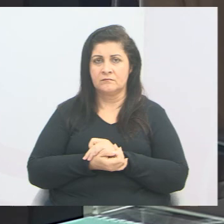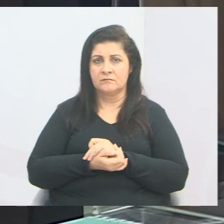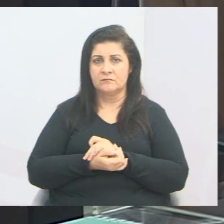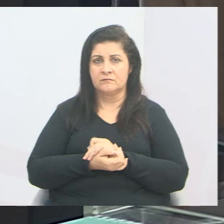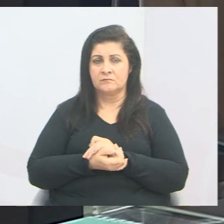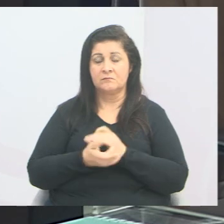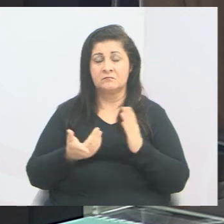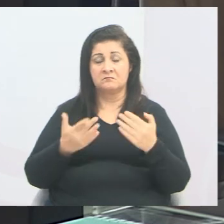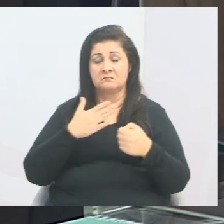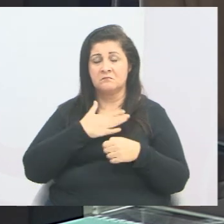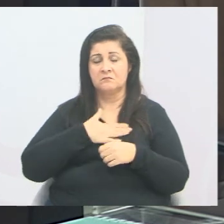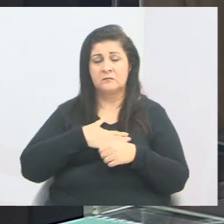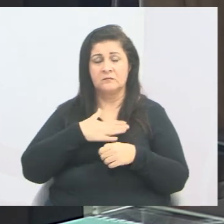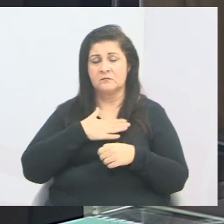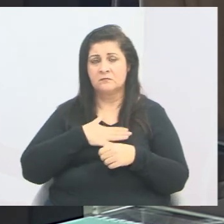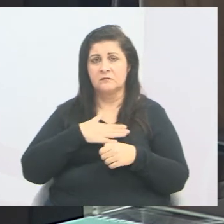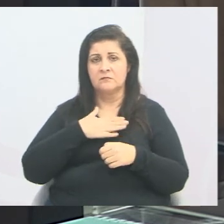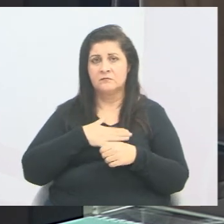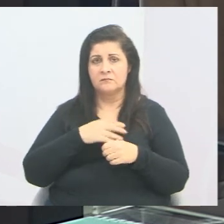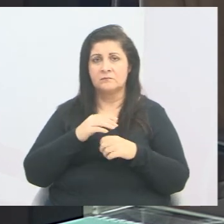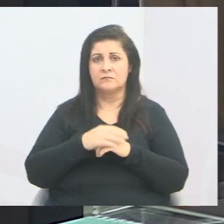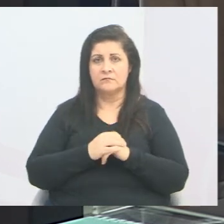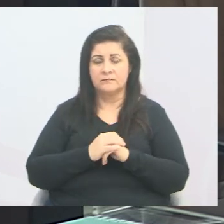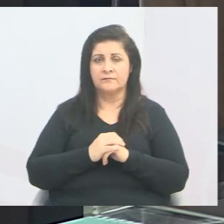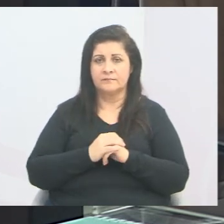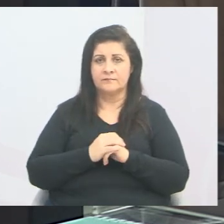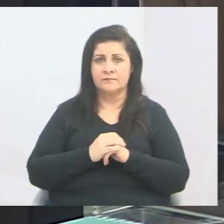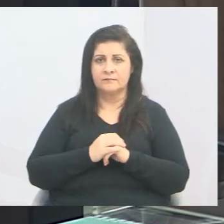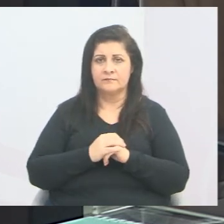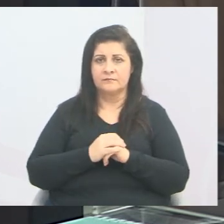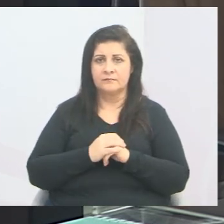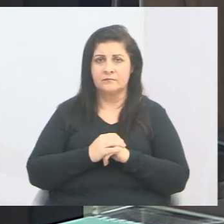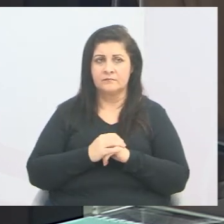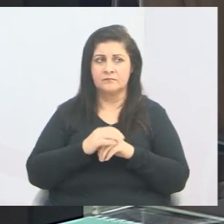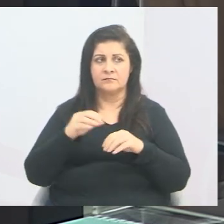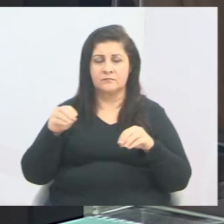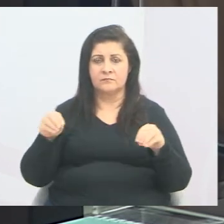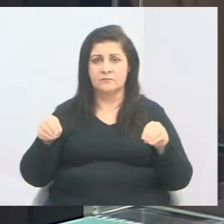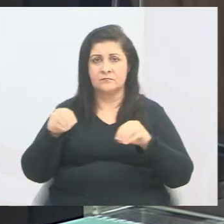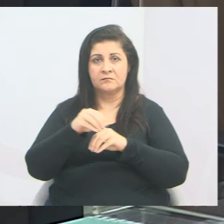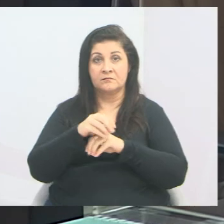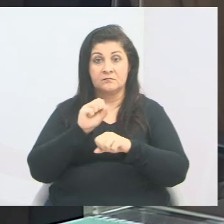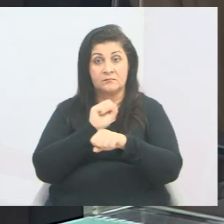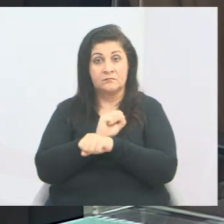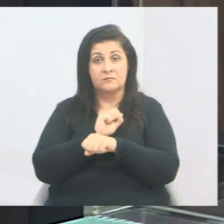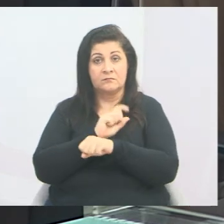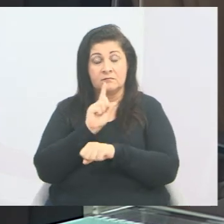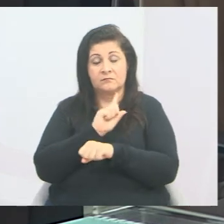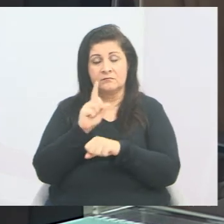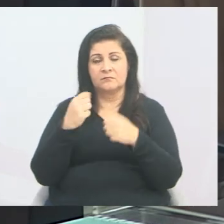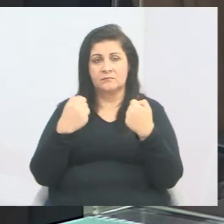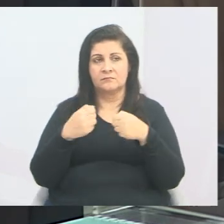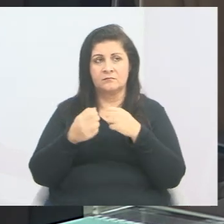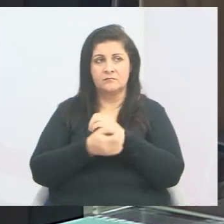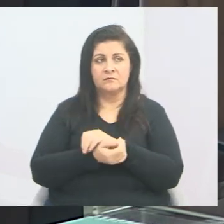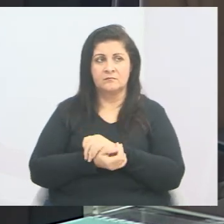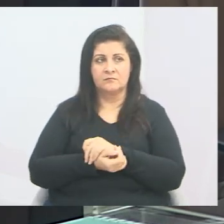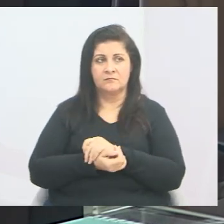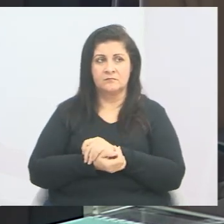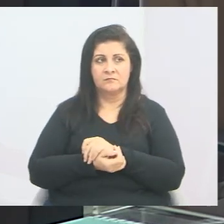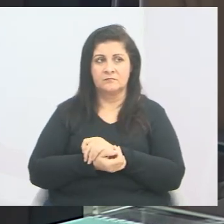tanto tranquilo com referência aos remanejamentos. Espero que não aconteça. Eu gostaria